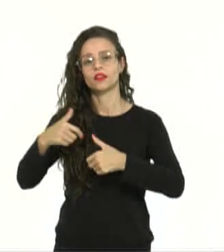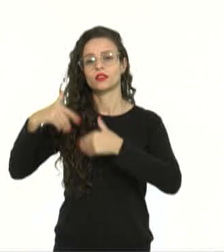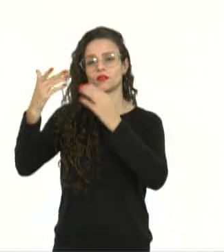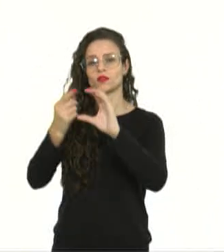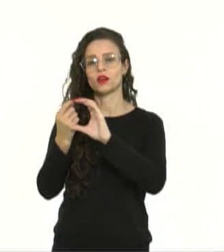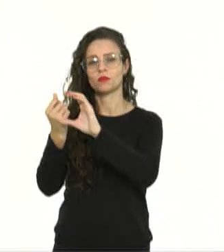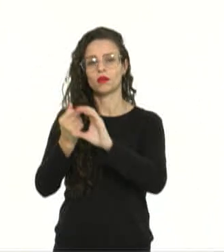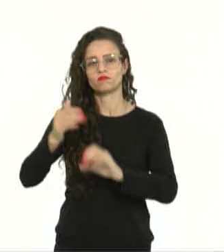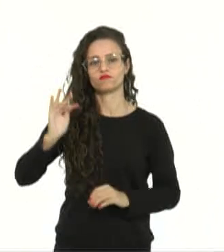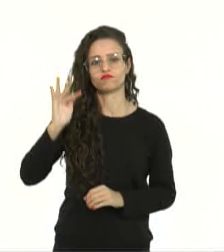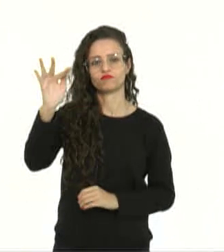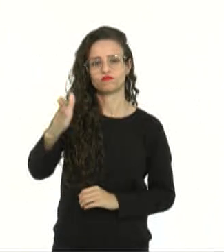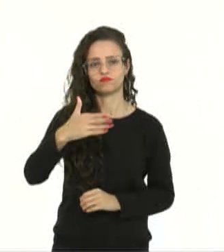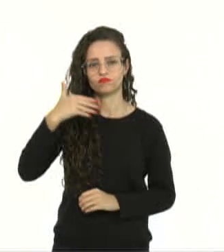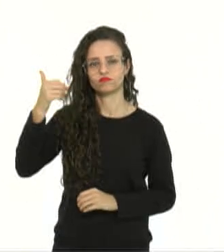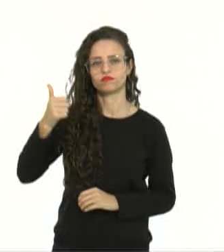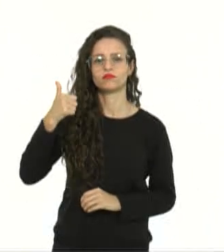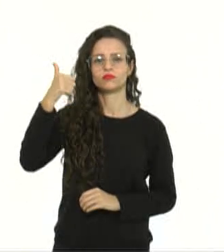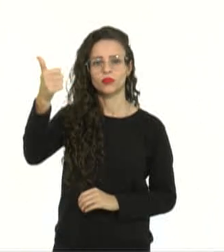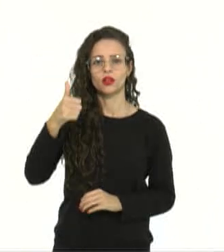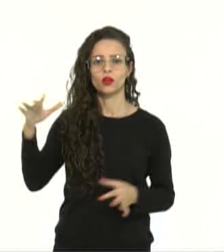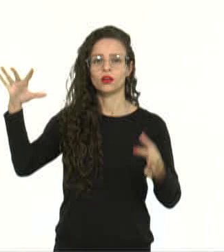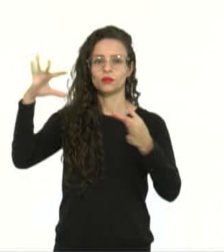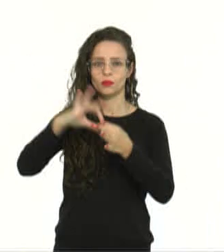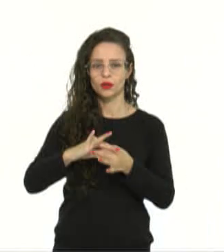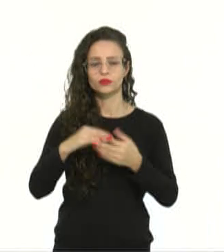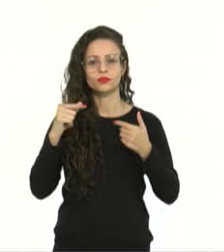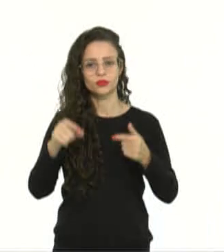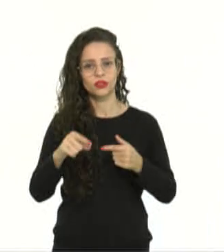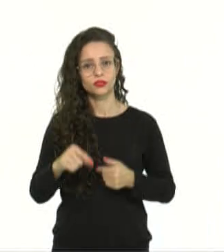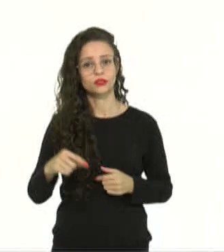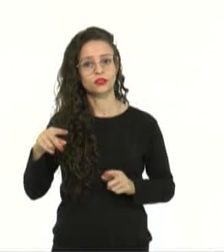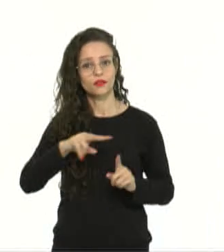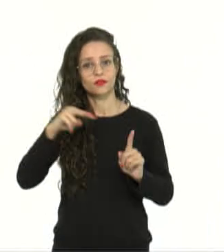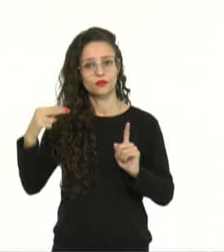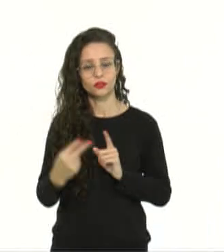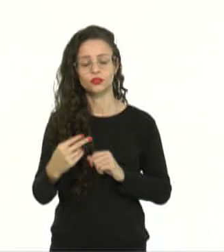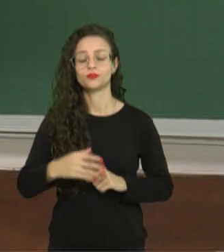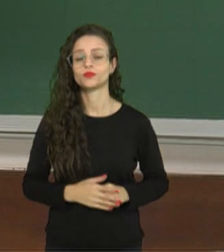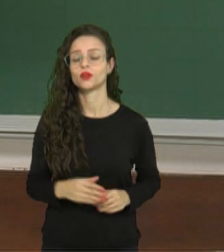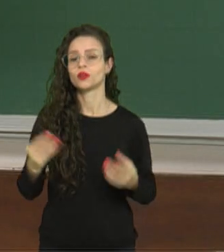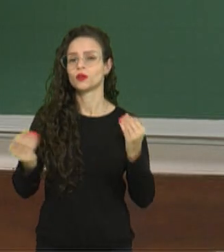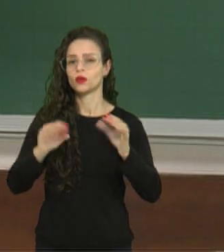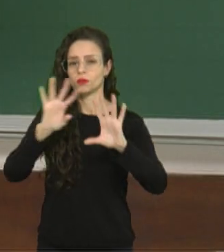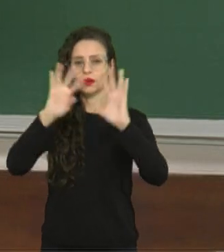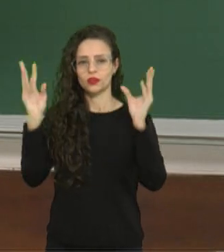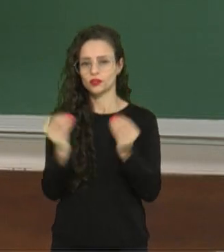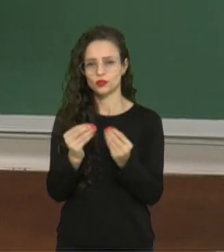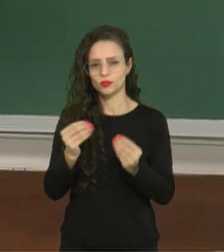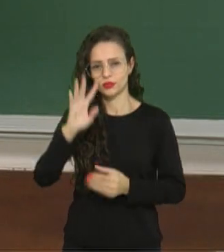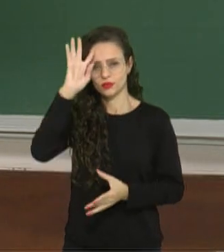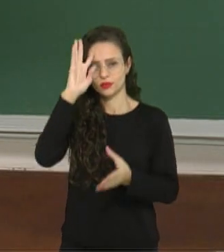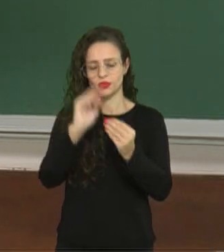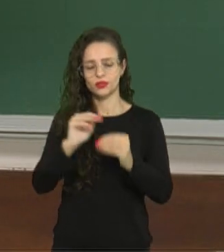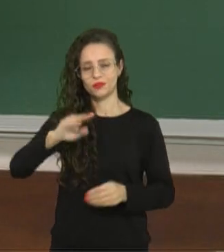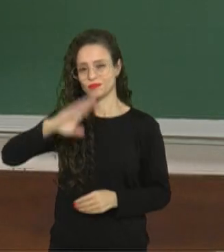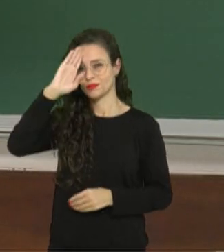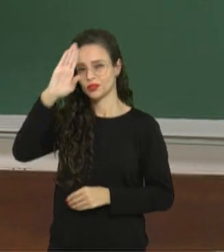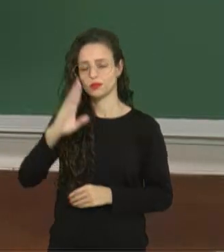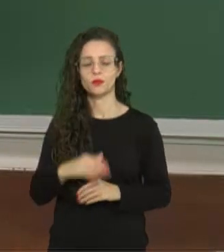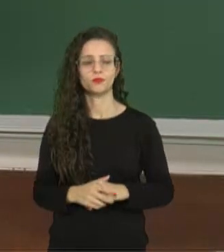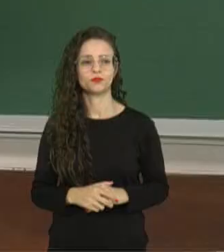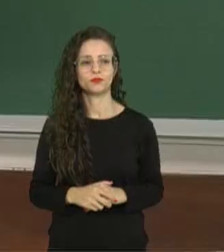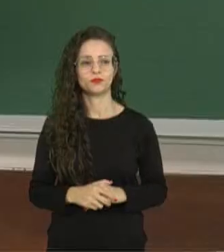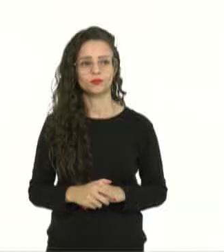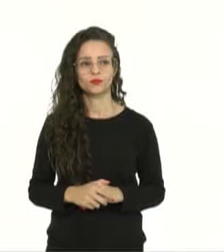único destino possível para a humanidade, com base nessa concepção. Como é que a gente pode resumir e entender o principal dessa frase?